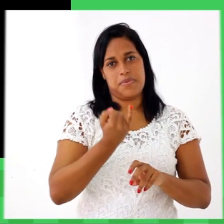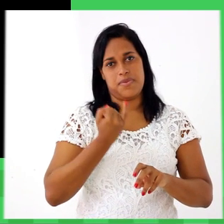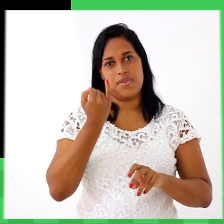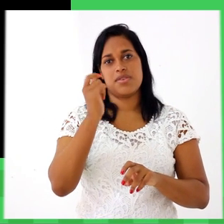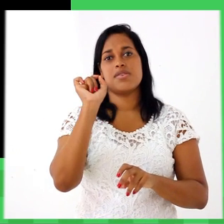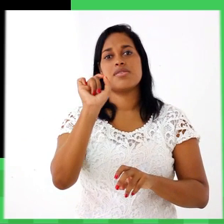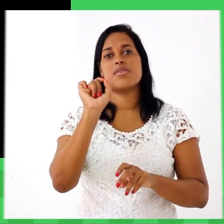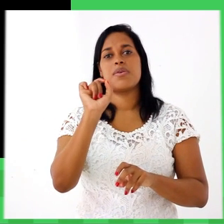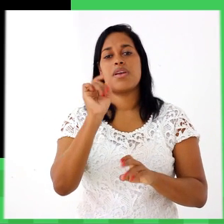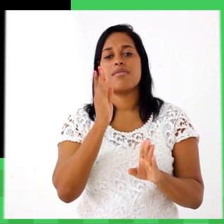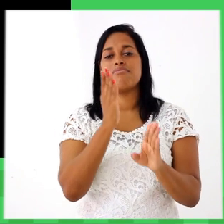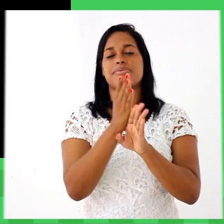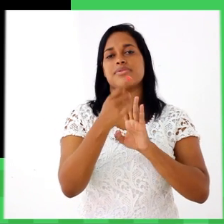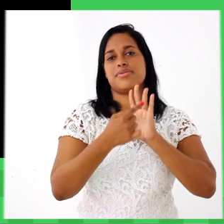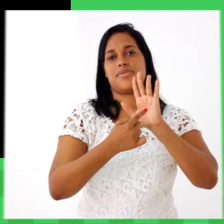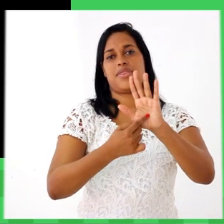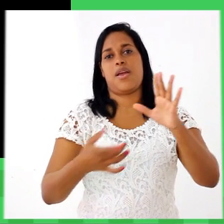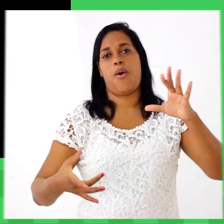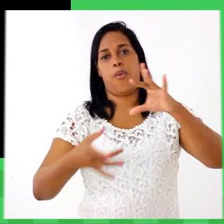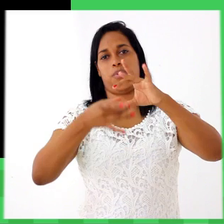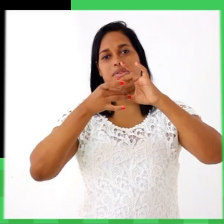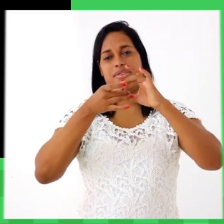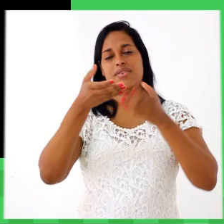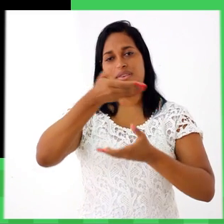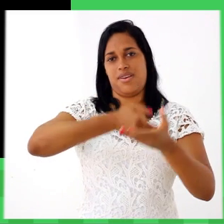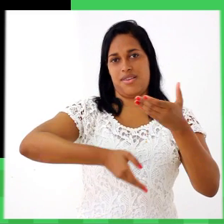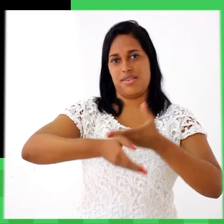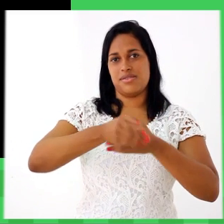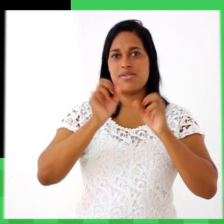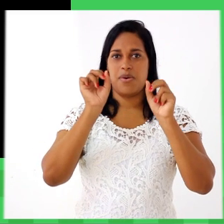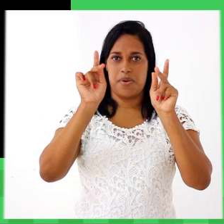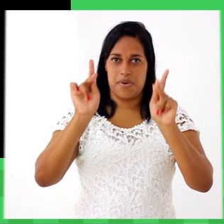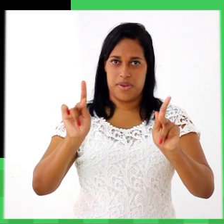é que dão a unicidade dessa relação. Okay?